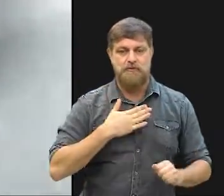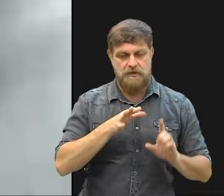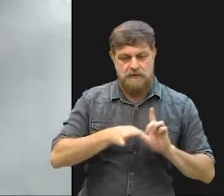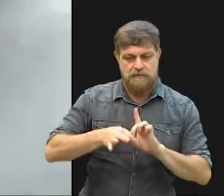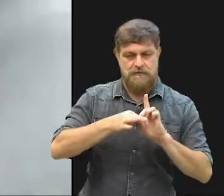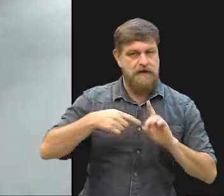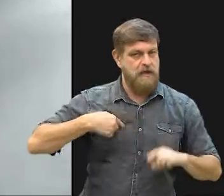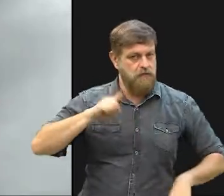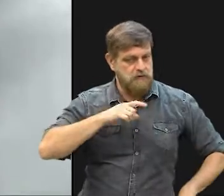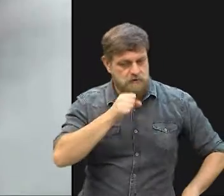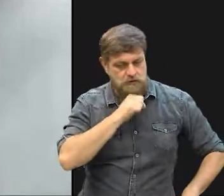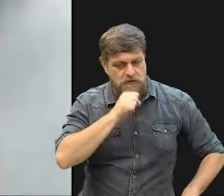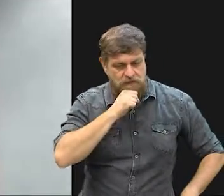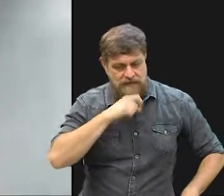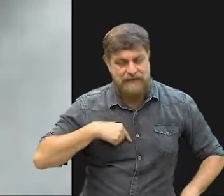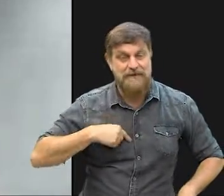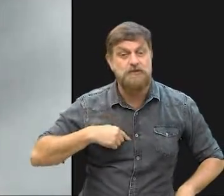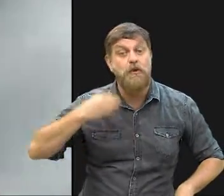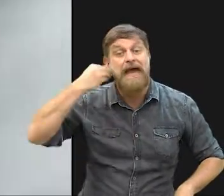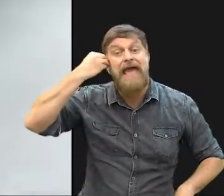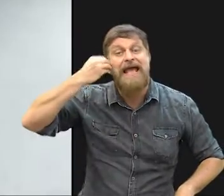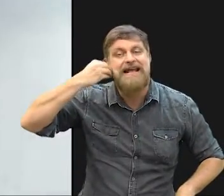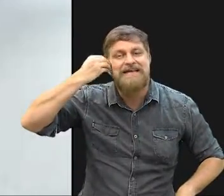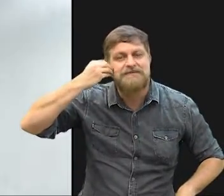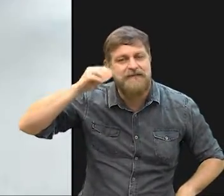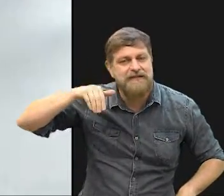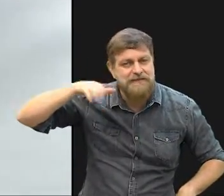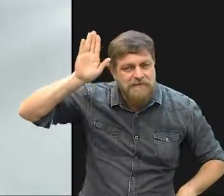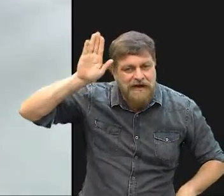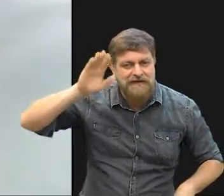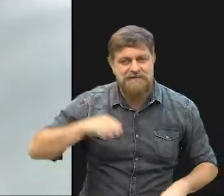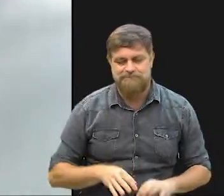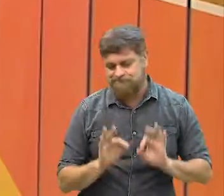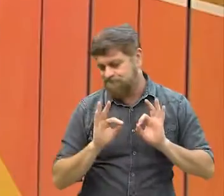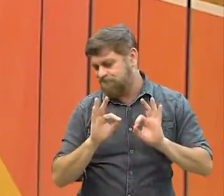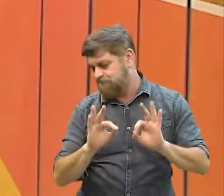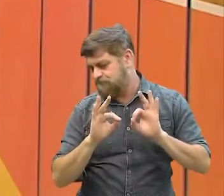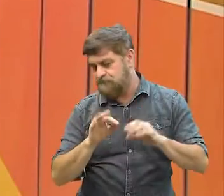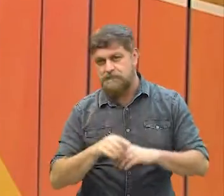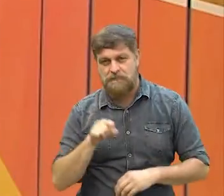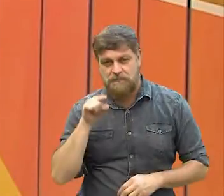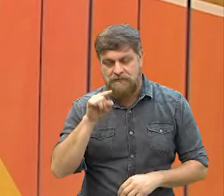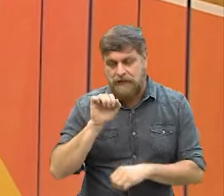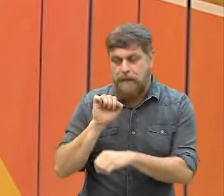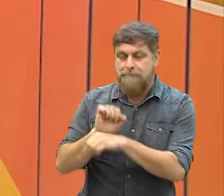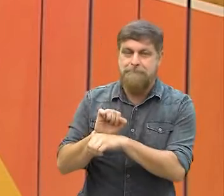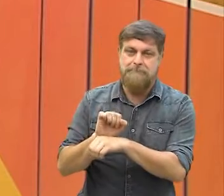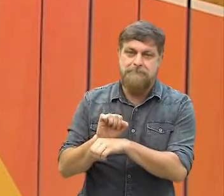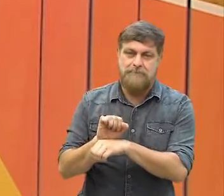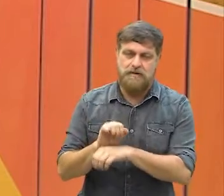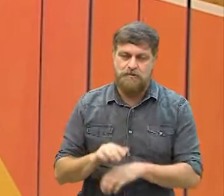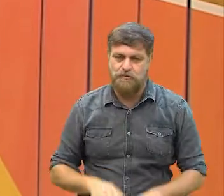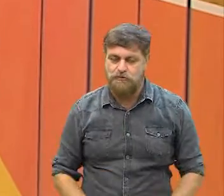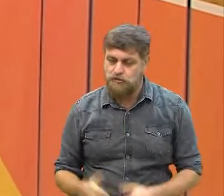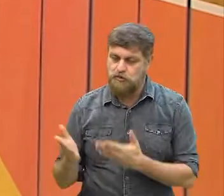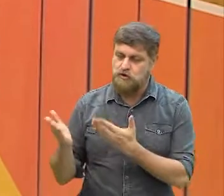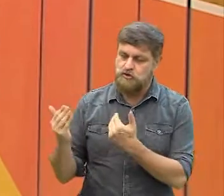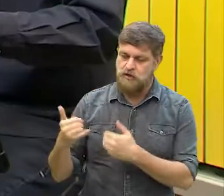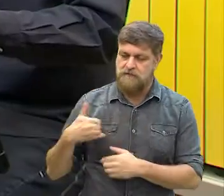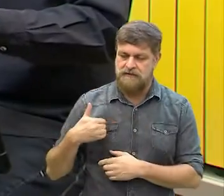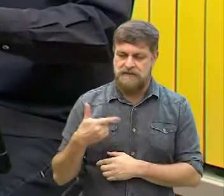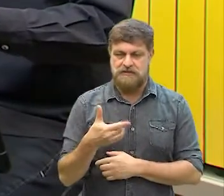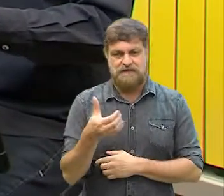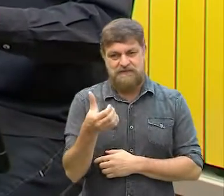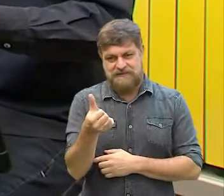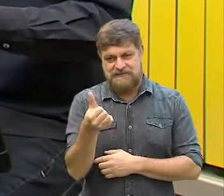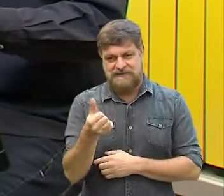não sou velha, mas eu estou mais experiente. Exatamente, tudo isso foi... É que você parou cedo, Lindsay, é por causa disso, parou com 26